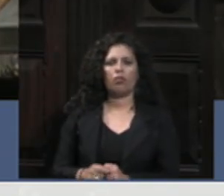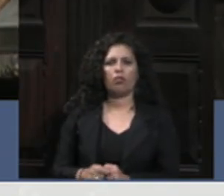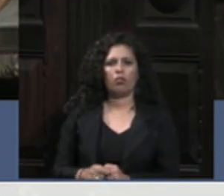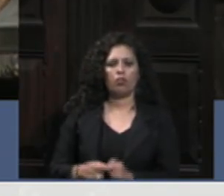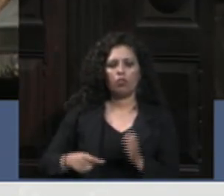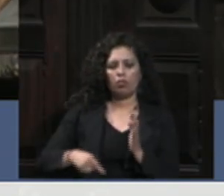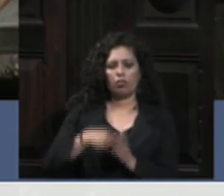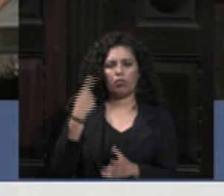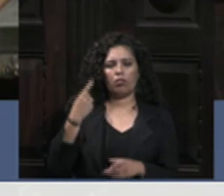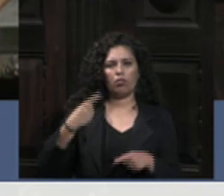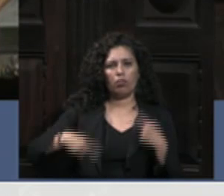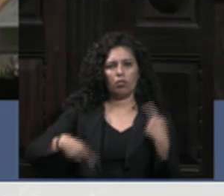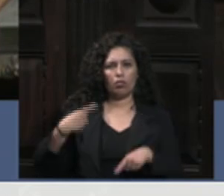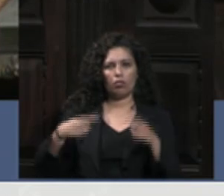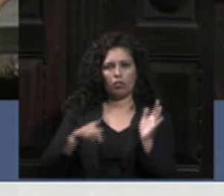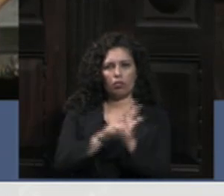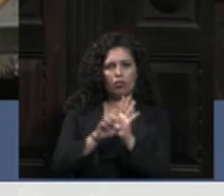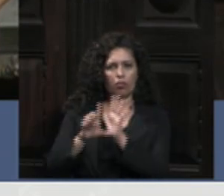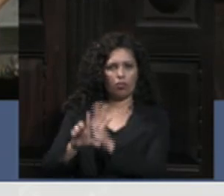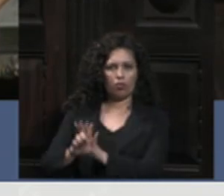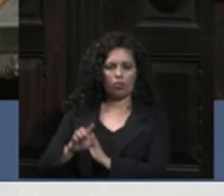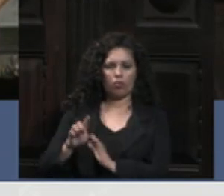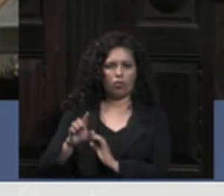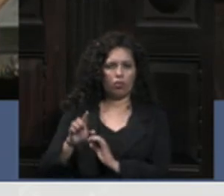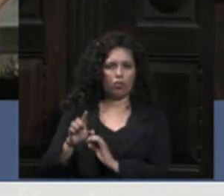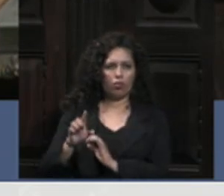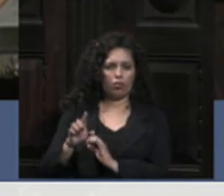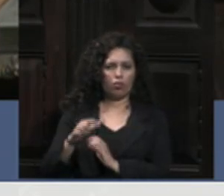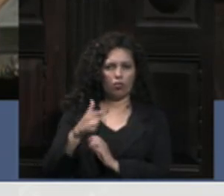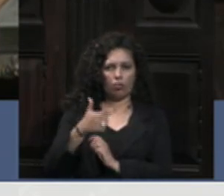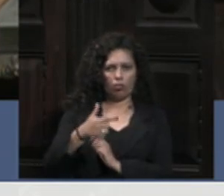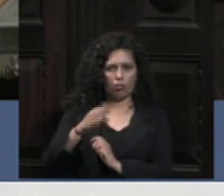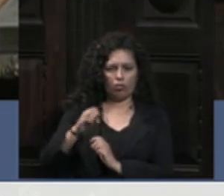Em primeira discussão, projeto de lei número